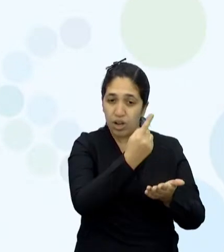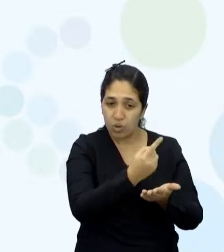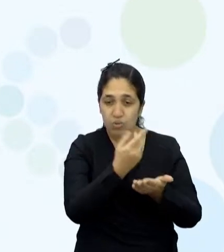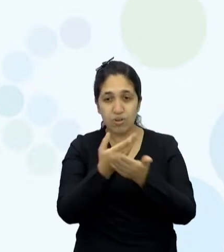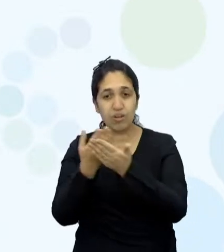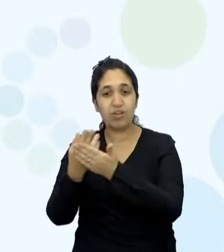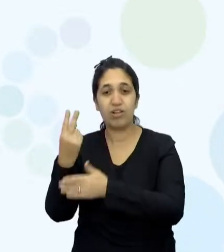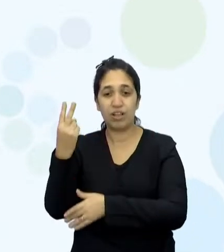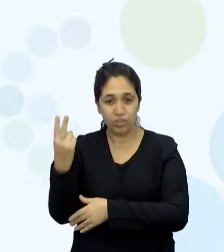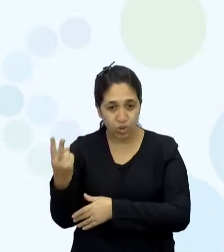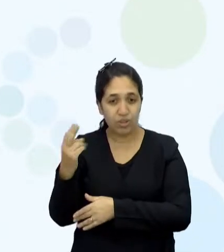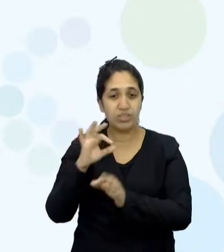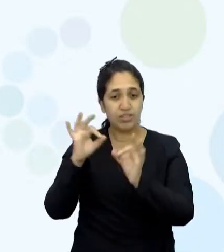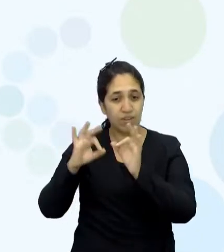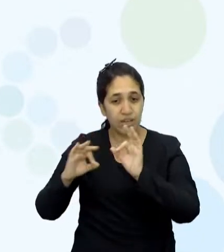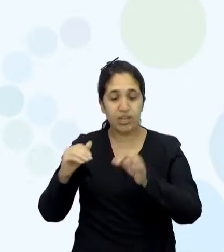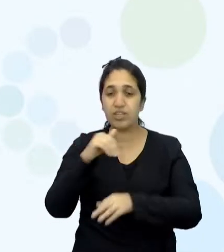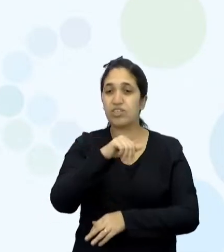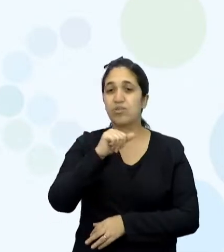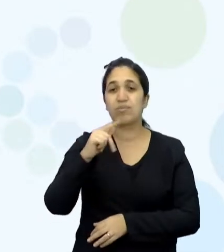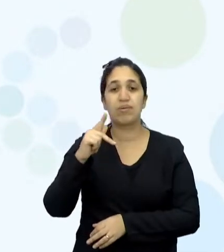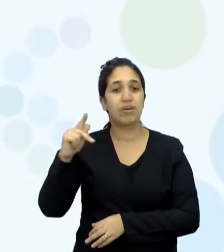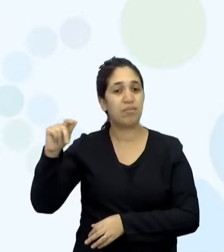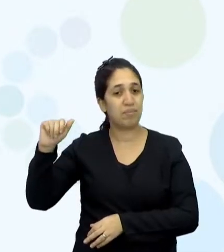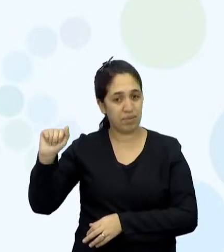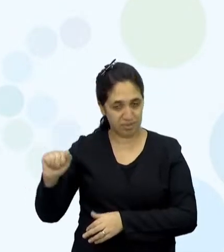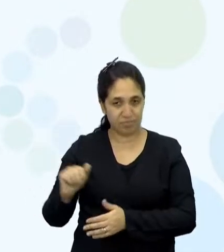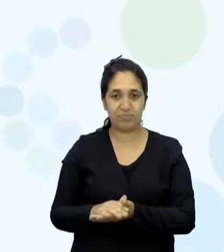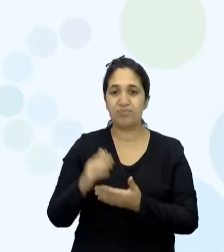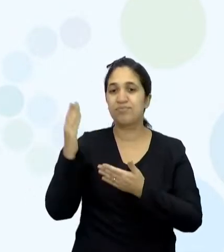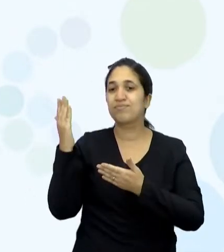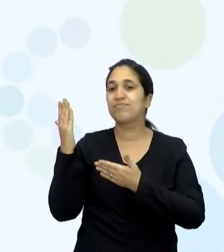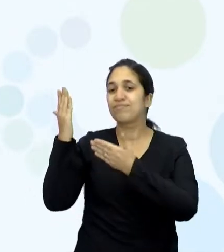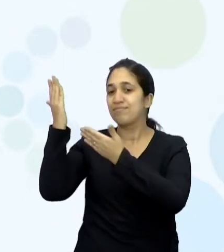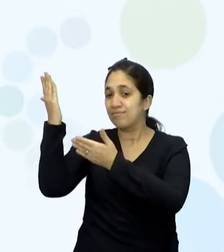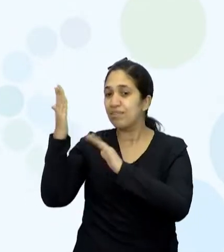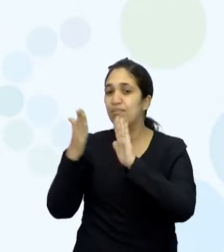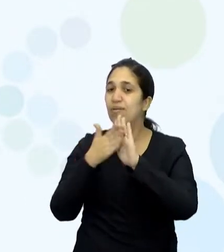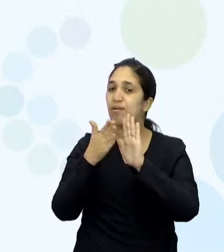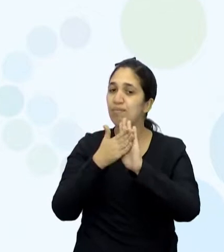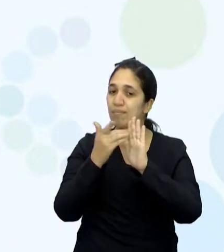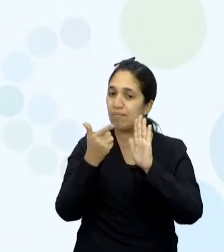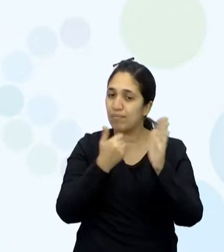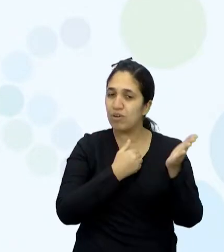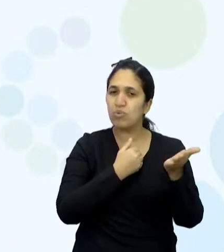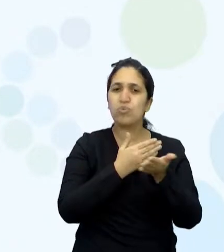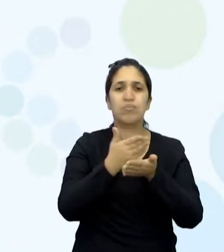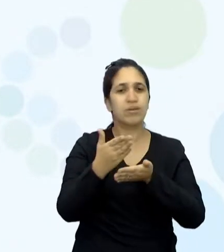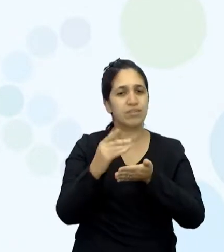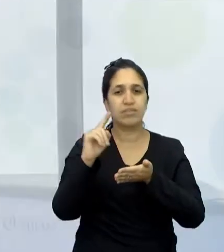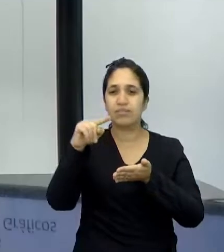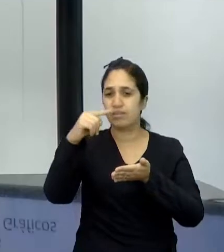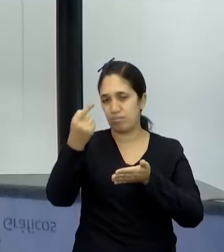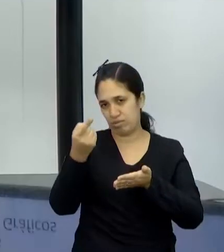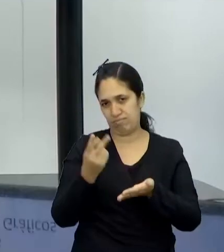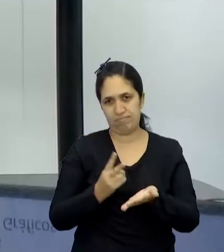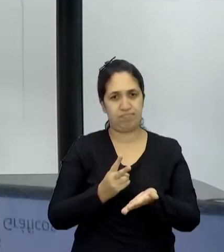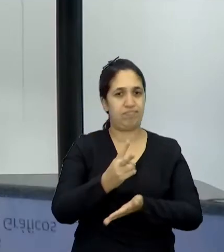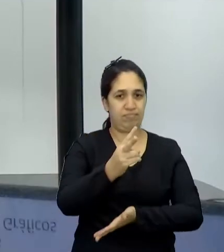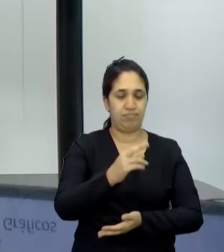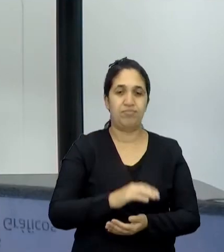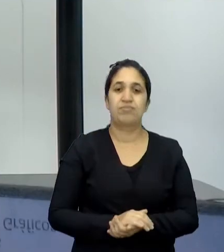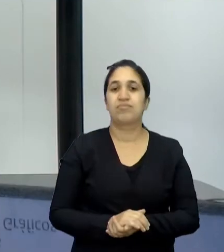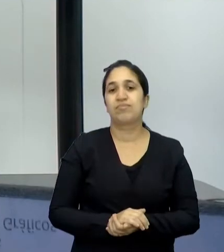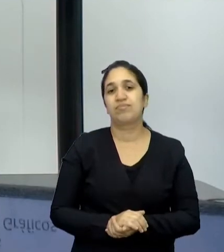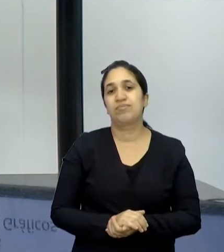referentes ao mapa, introdução 1 e 2. Então eu vou mostrar para vocês uma proposta de introdução e depois vocês podem dar seguimento aí. Eu vou